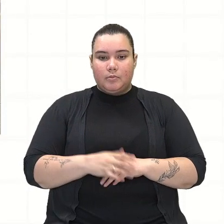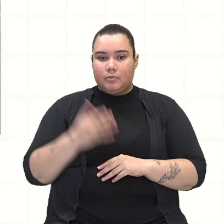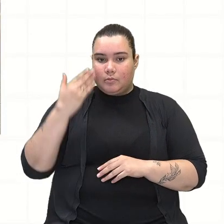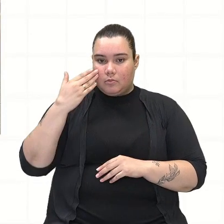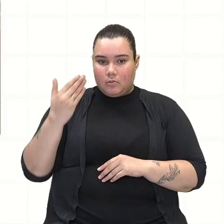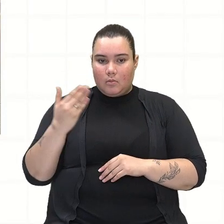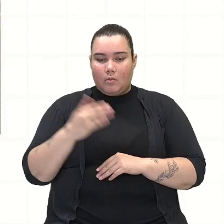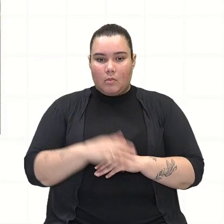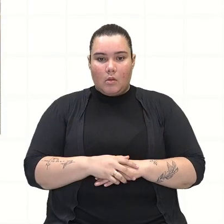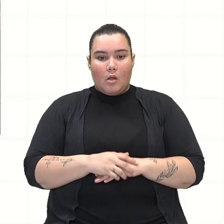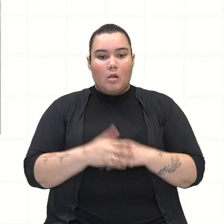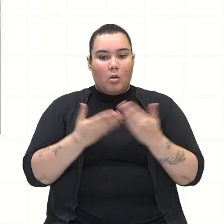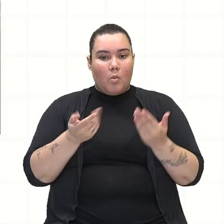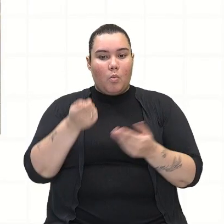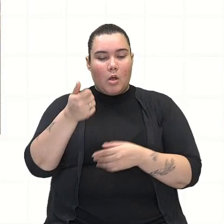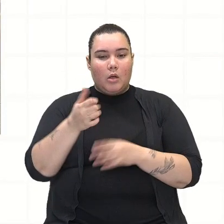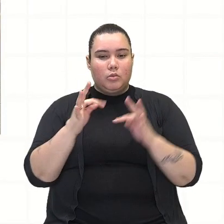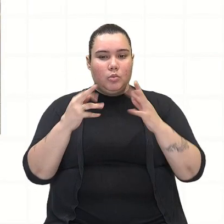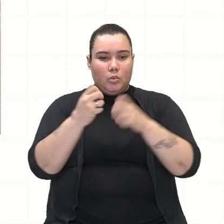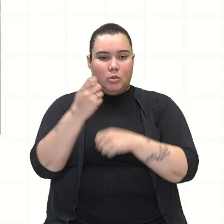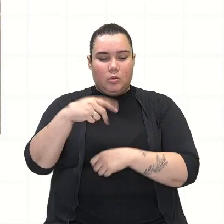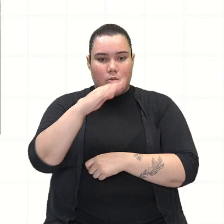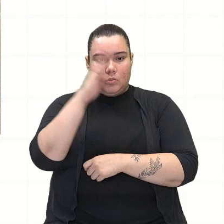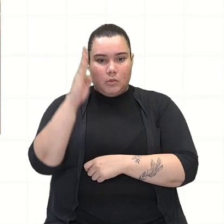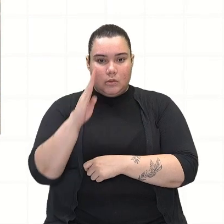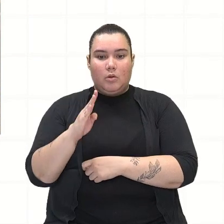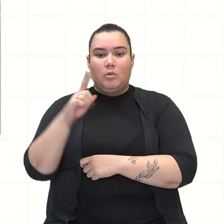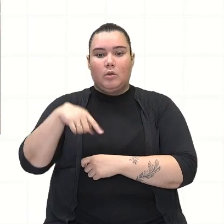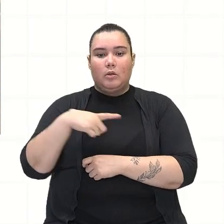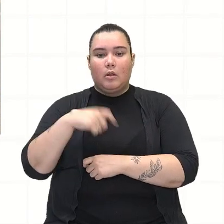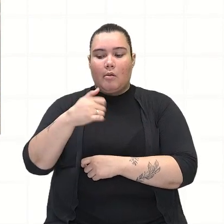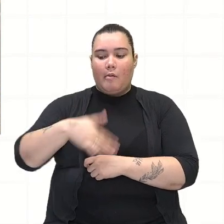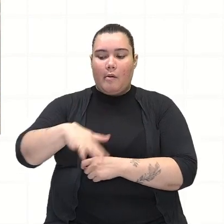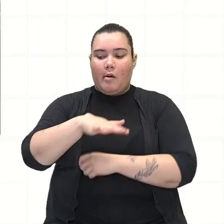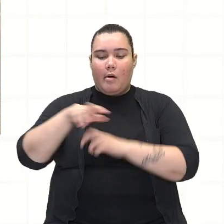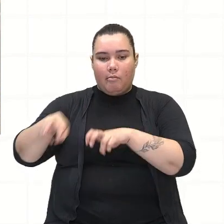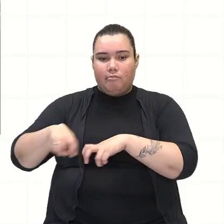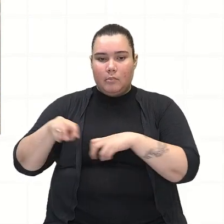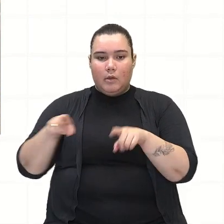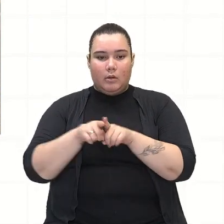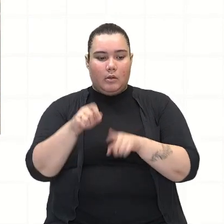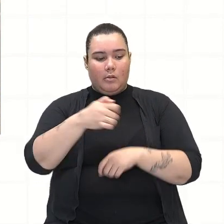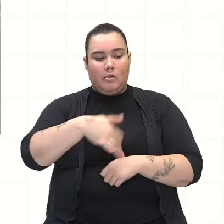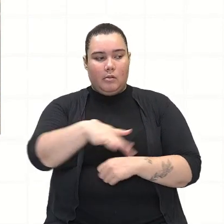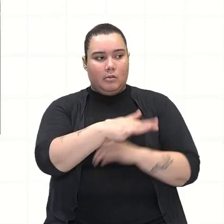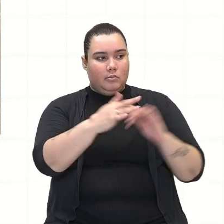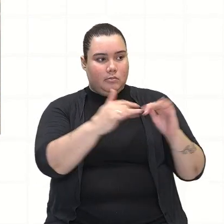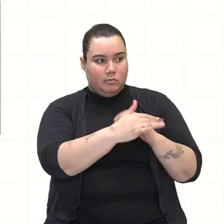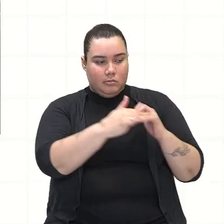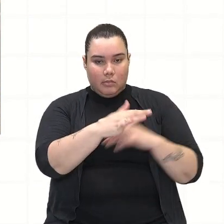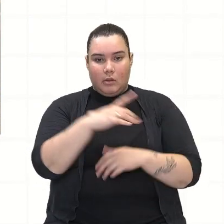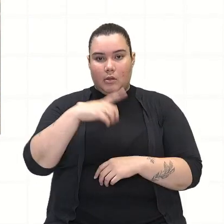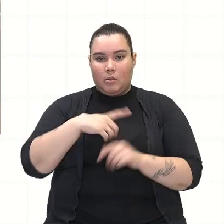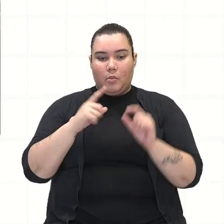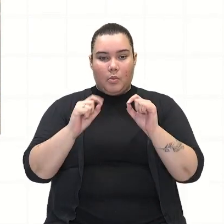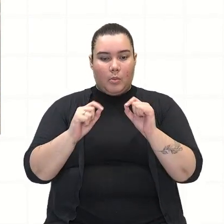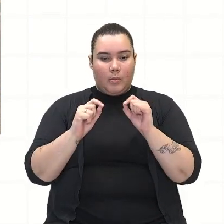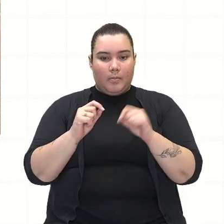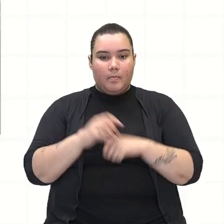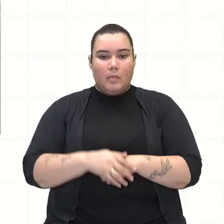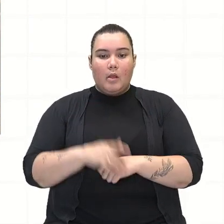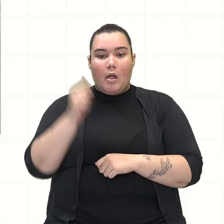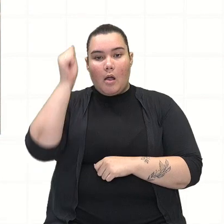toda a força de trabalho empregada no Brasil colonial, tanto nas áreas rurais quanto urbanas, era composta